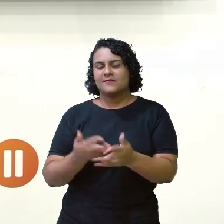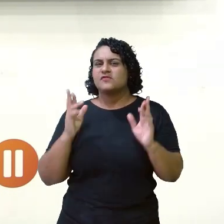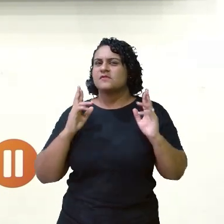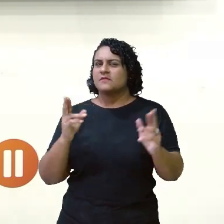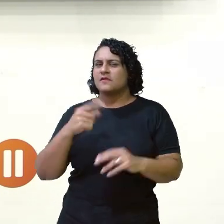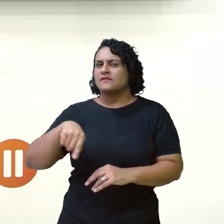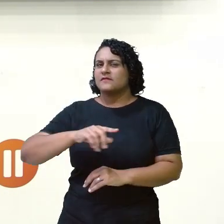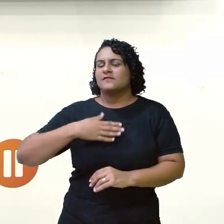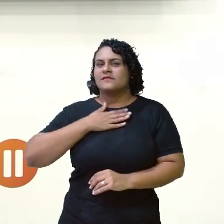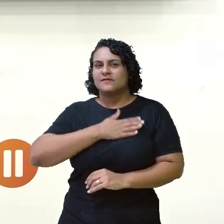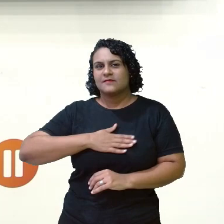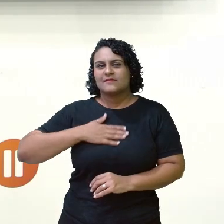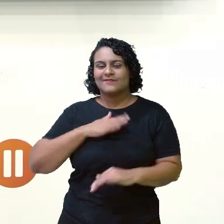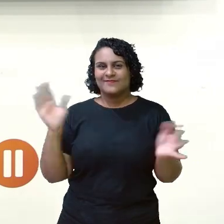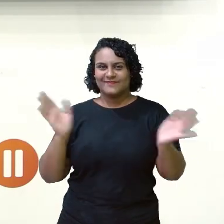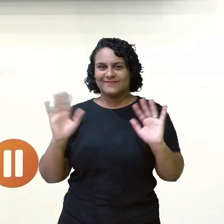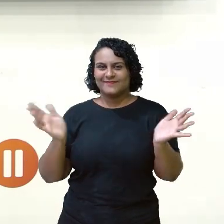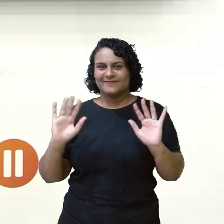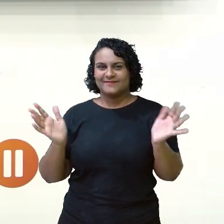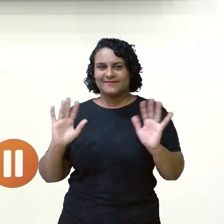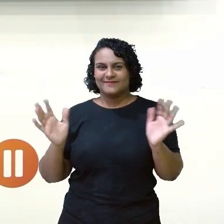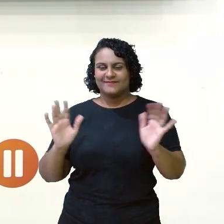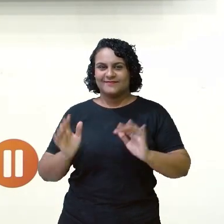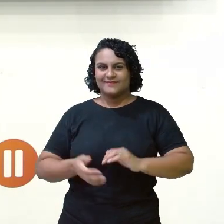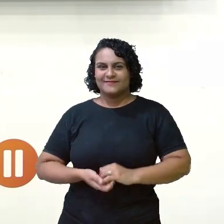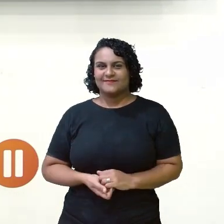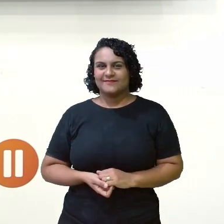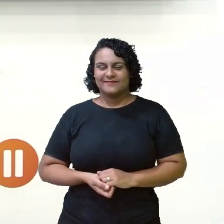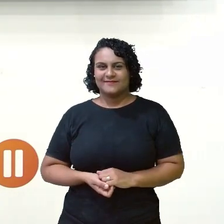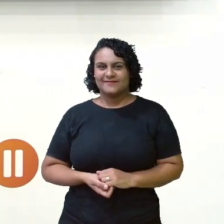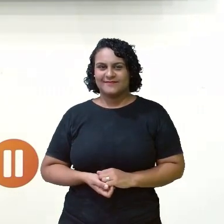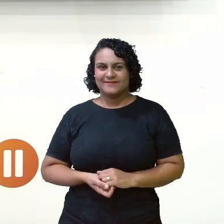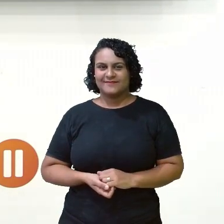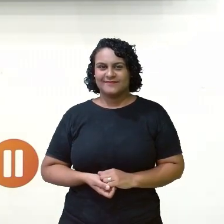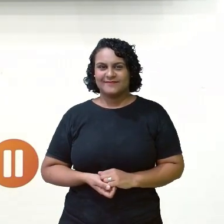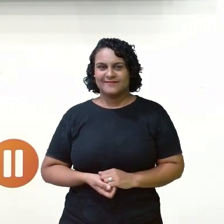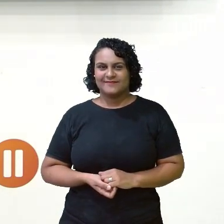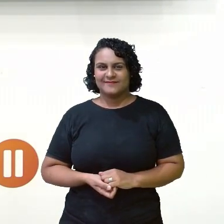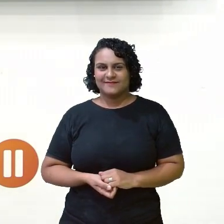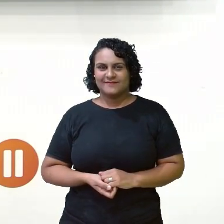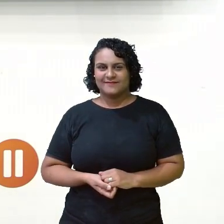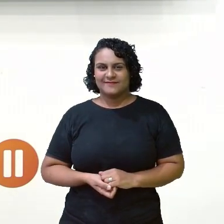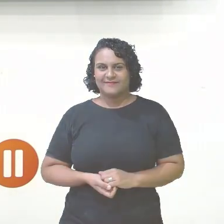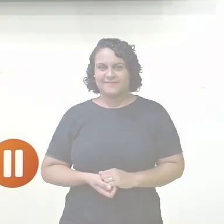aula. Espero que tenham gostado. Tchau, tchau e até a próxima aula.